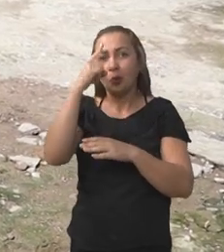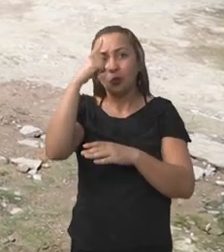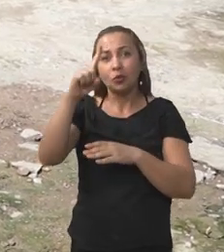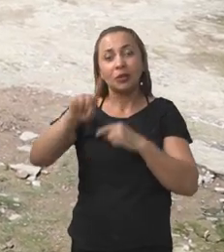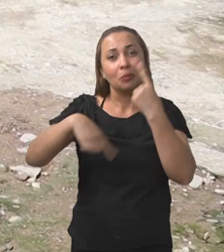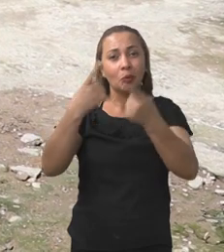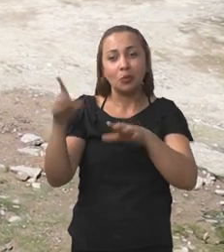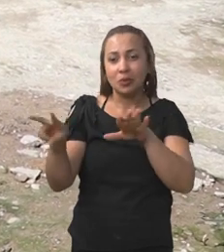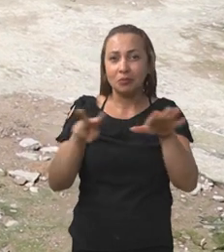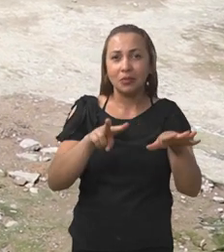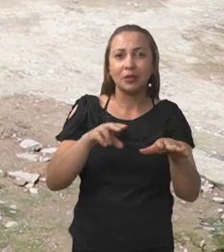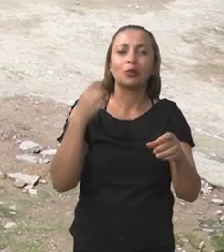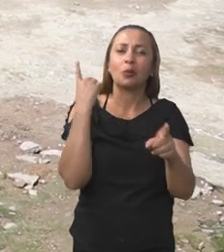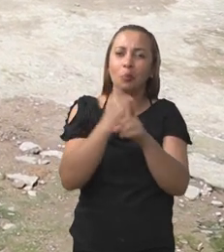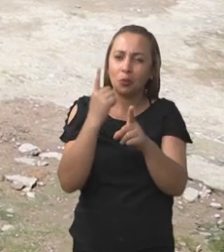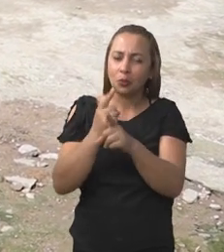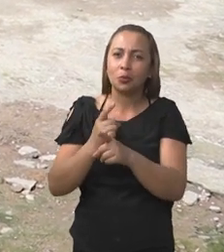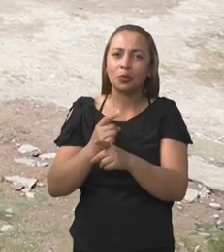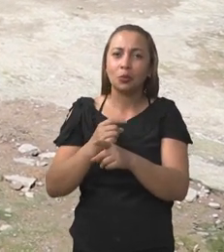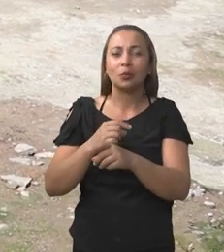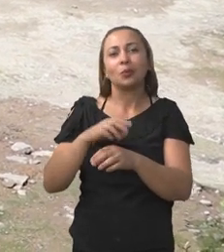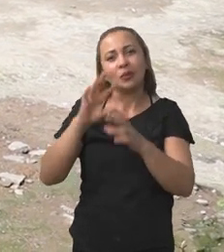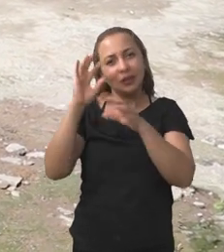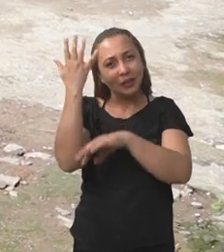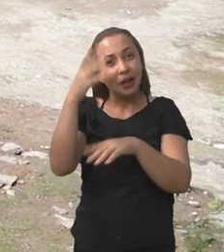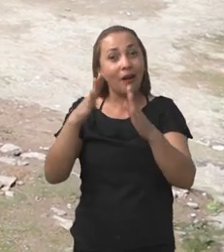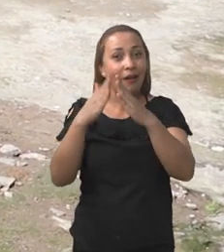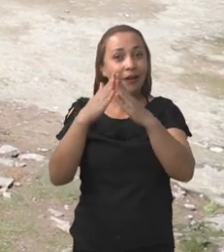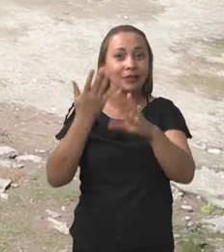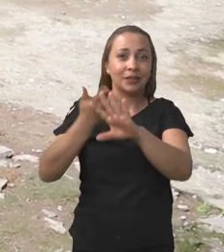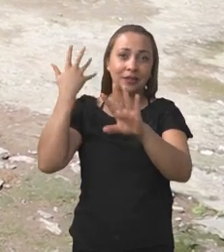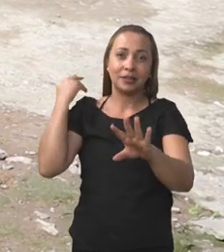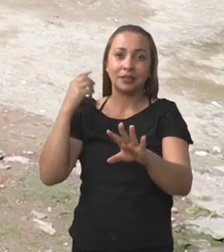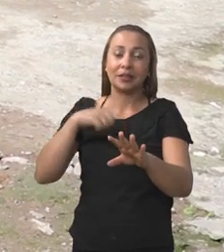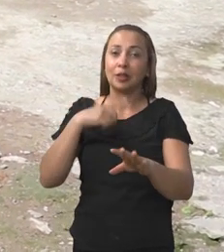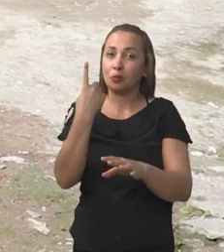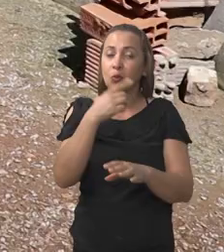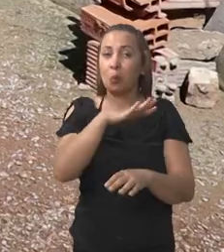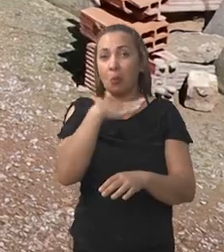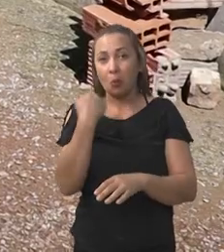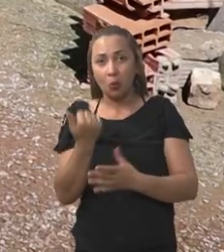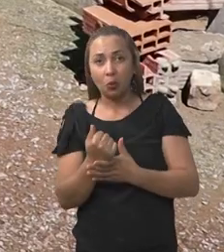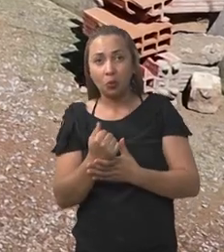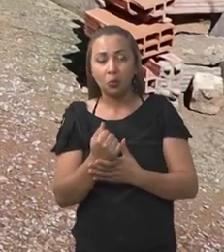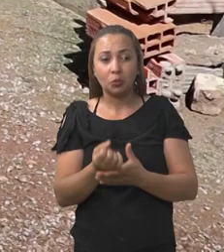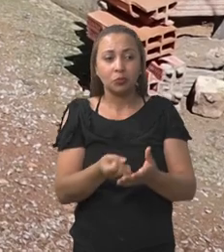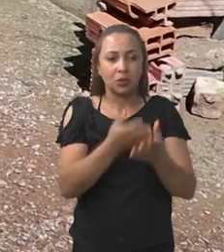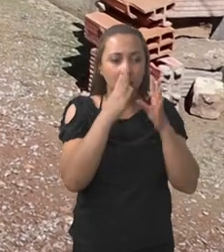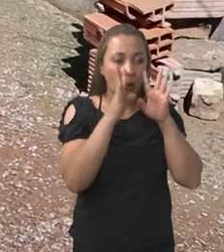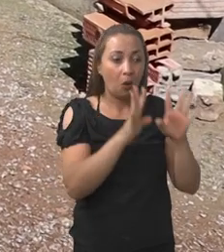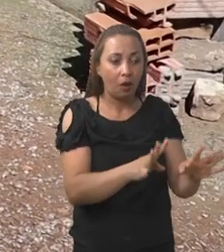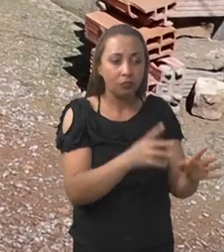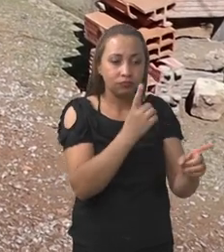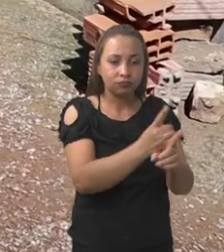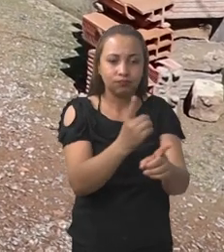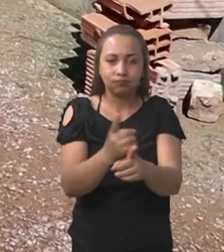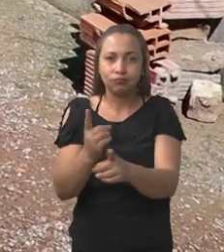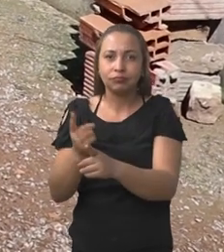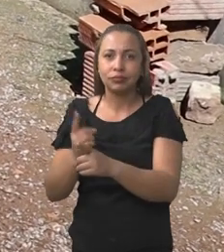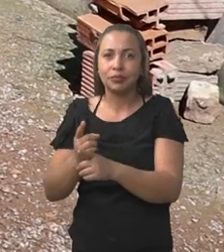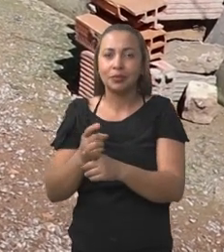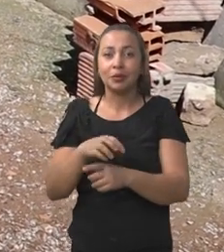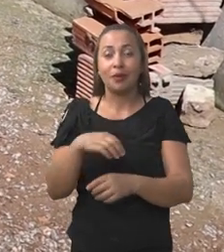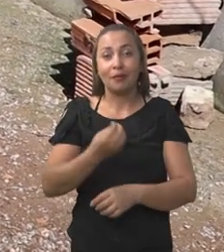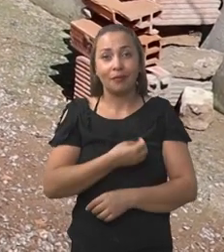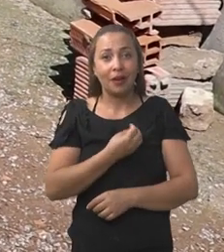achamos mais lá no quintal, achamos 2. Apareceu um morto, apareceu 2